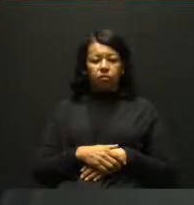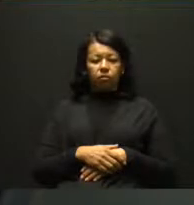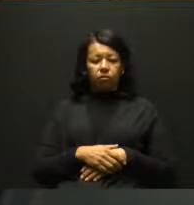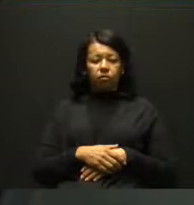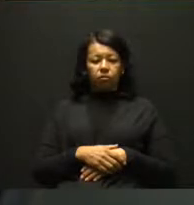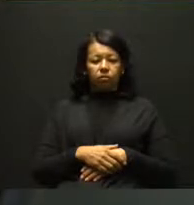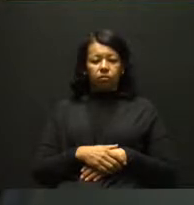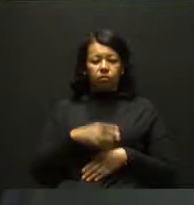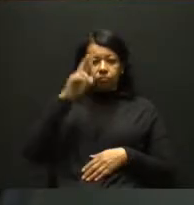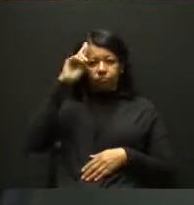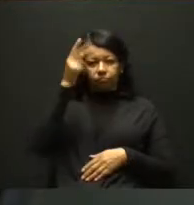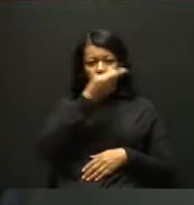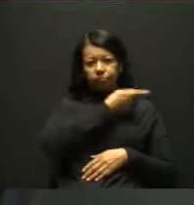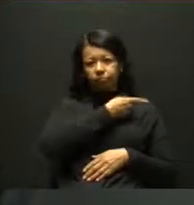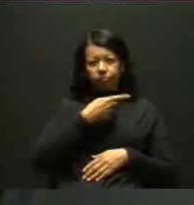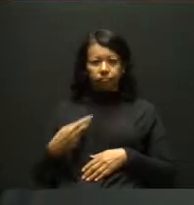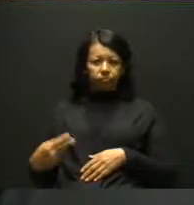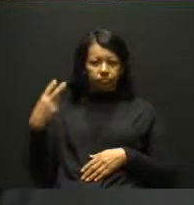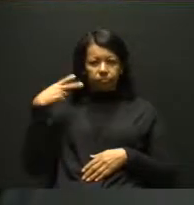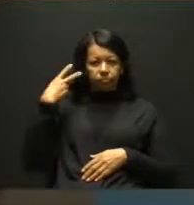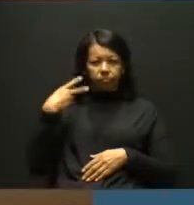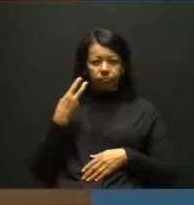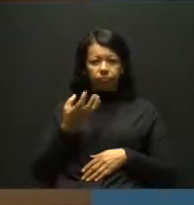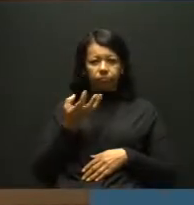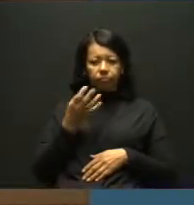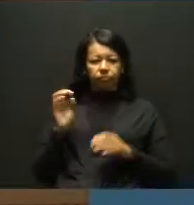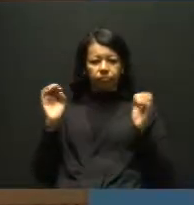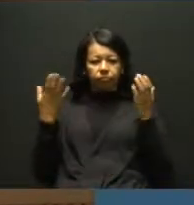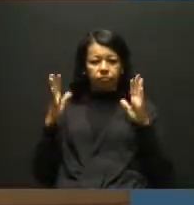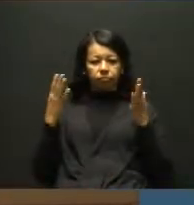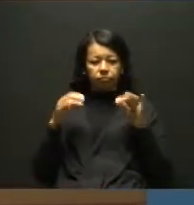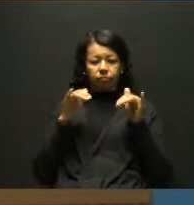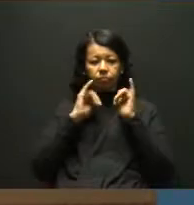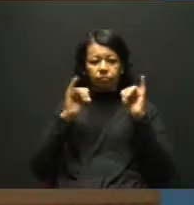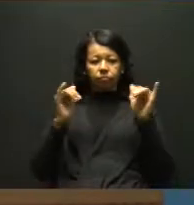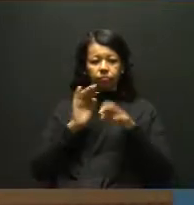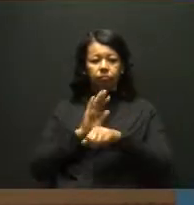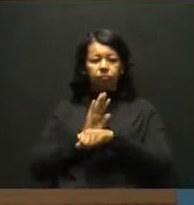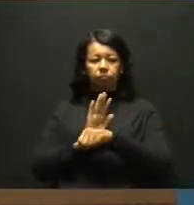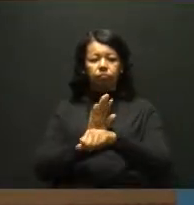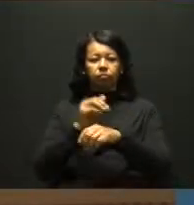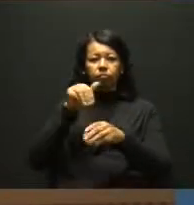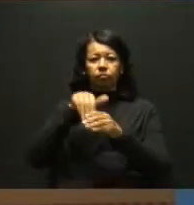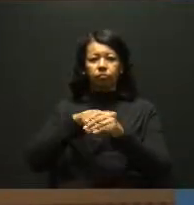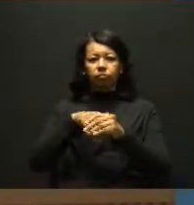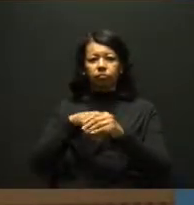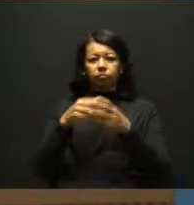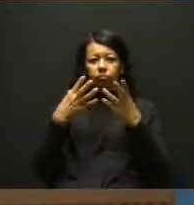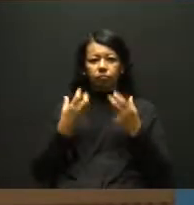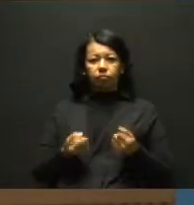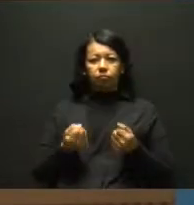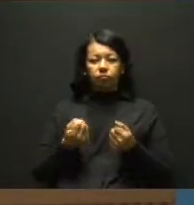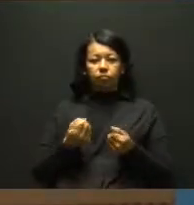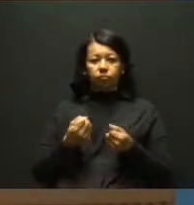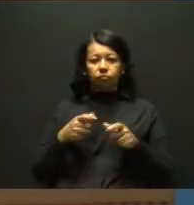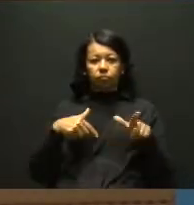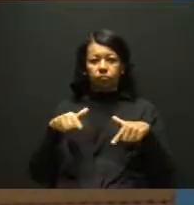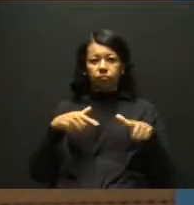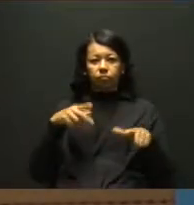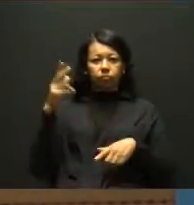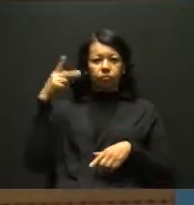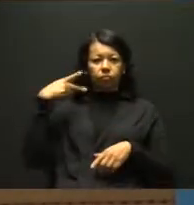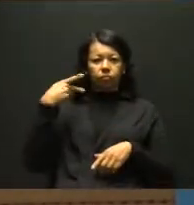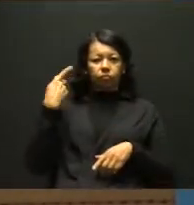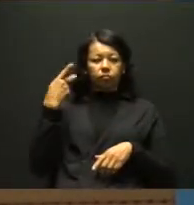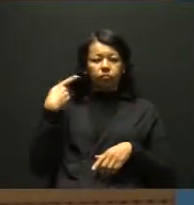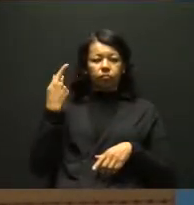é o presente nobres pares quero já parabenizar declarar o apoio eo voto favorável ao requerimento do vereador ratinho